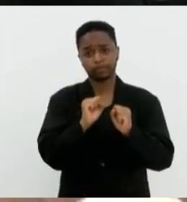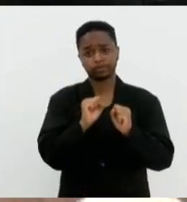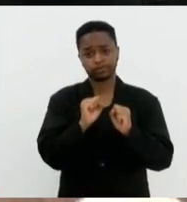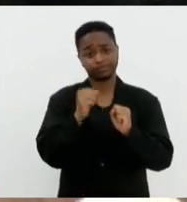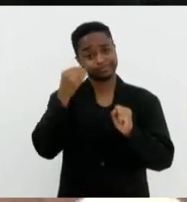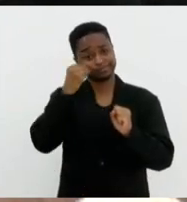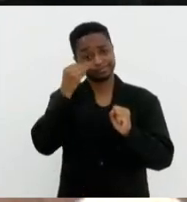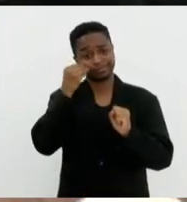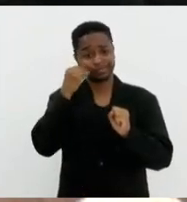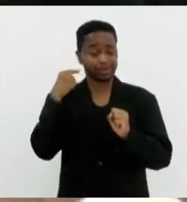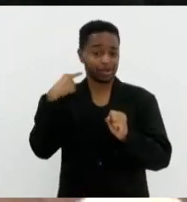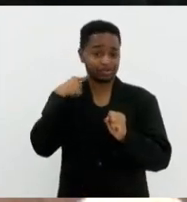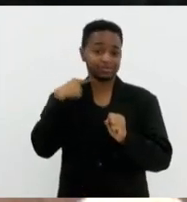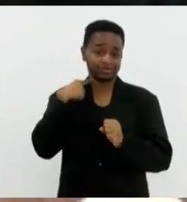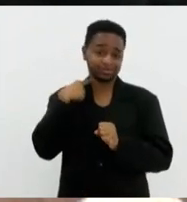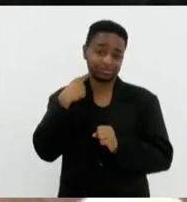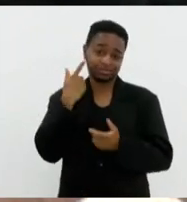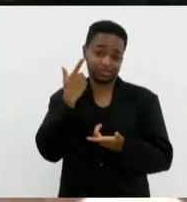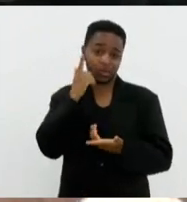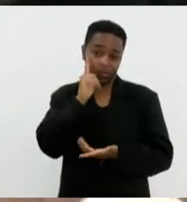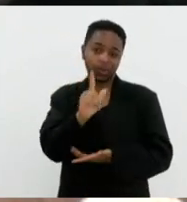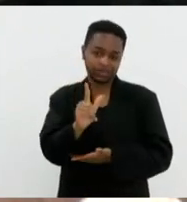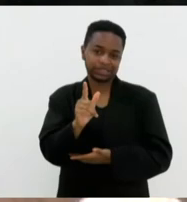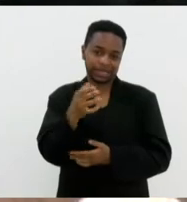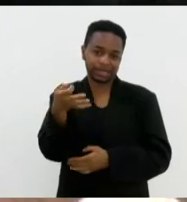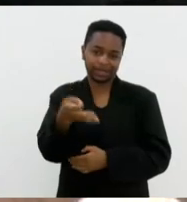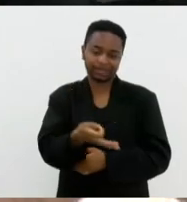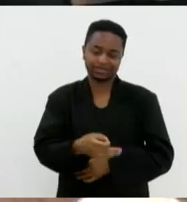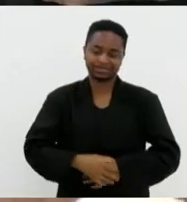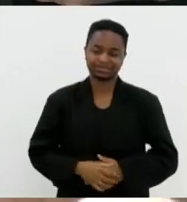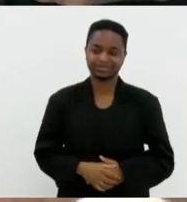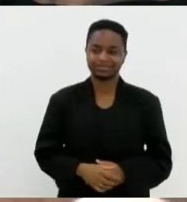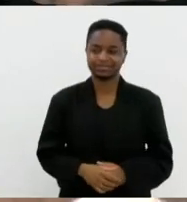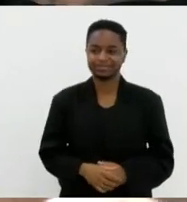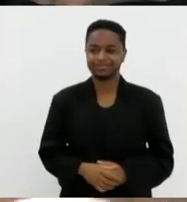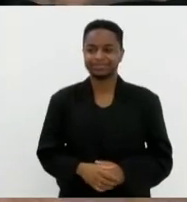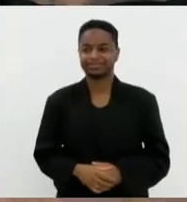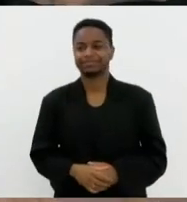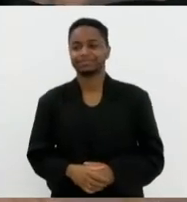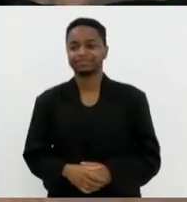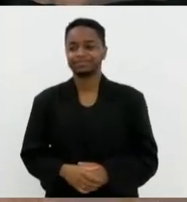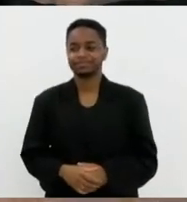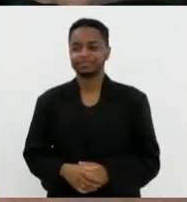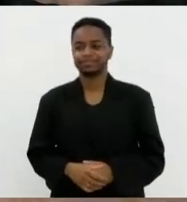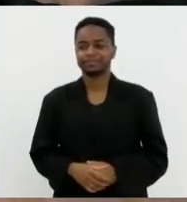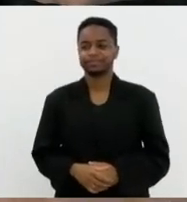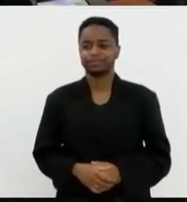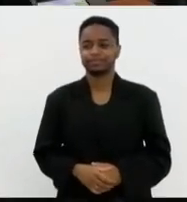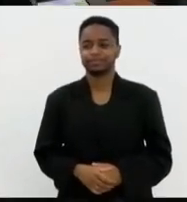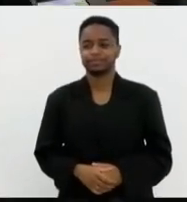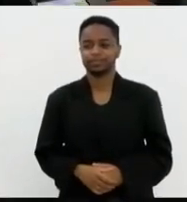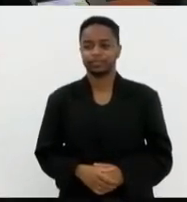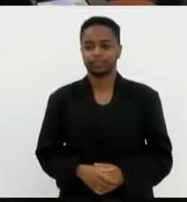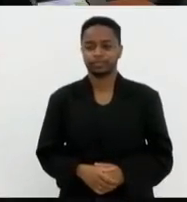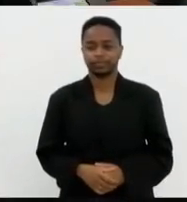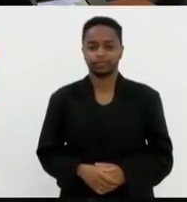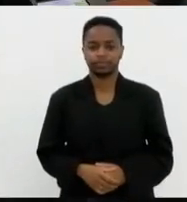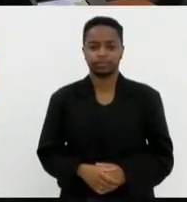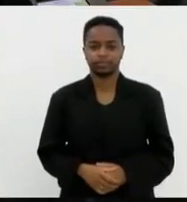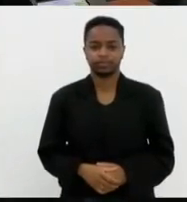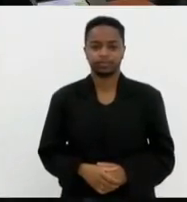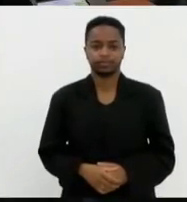na loteria, que seguramente vão acertar. Pô, coincidência, pô.